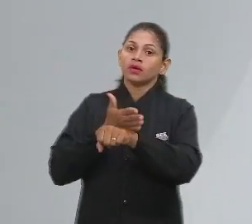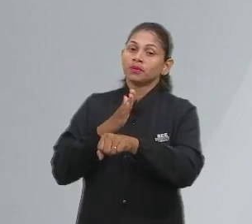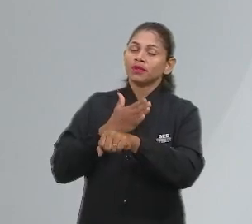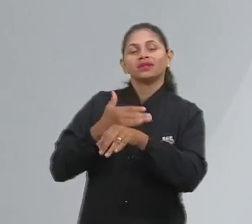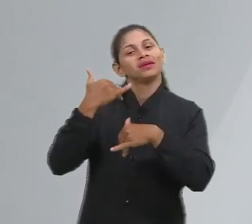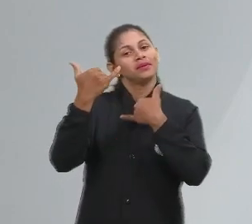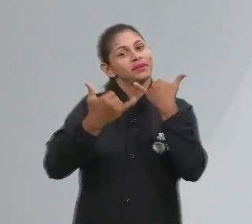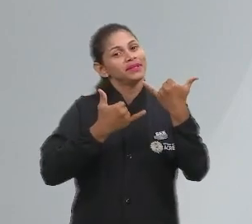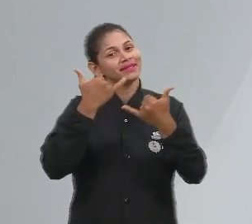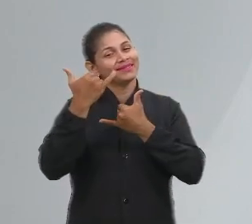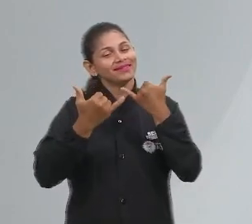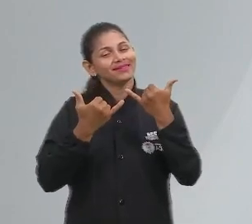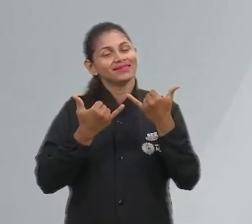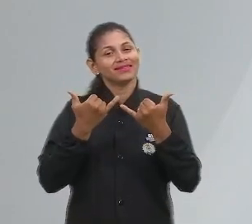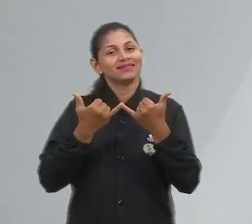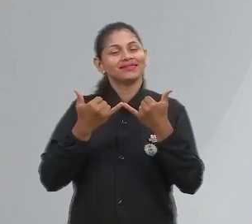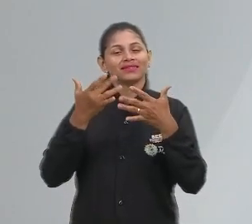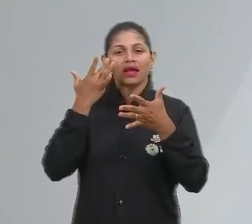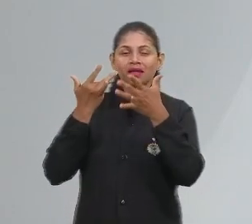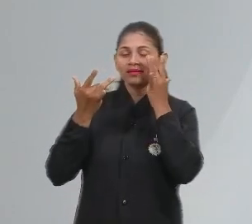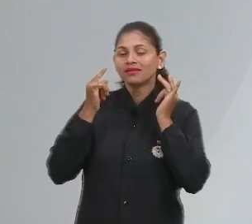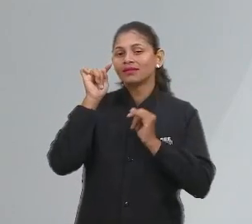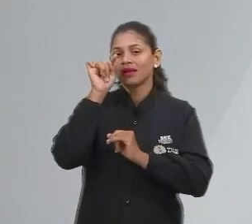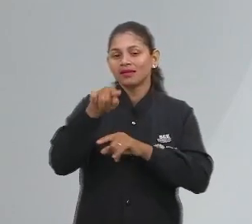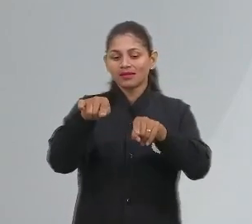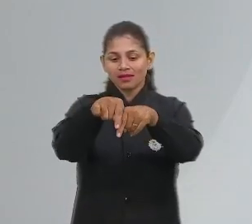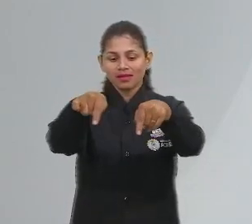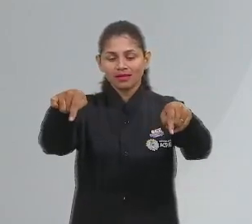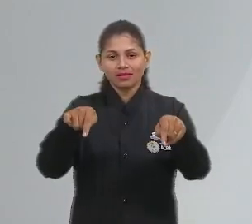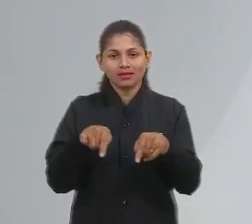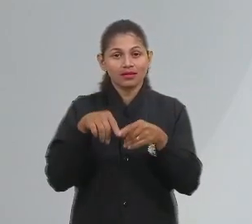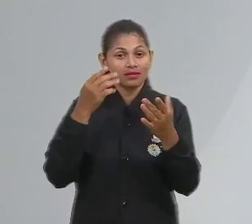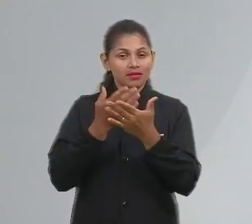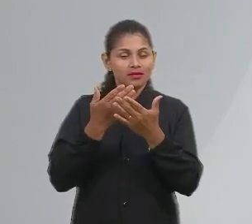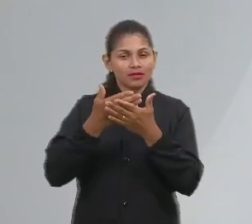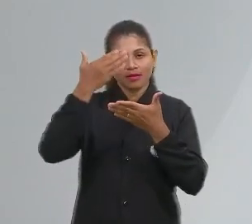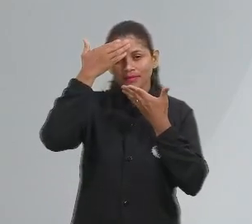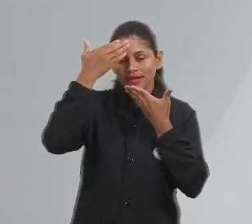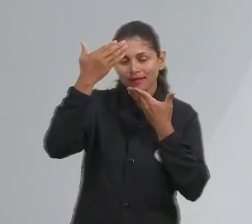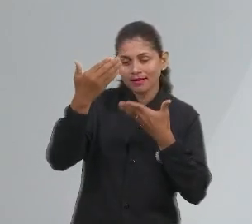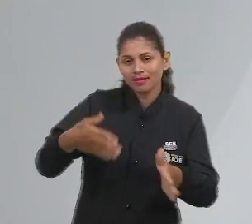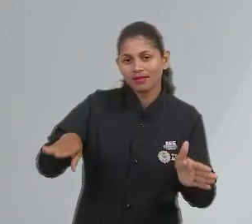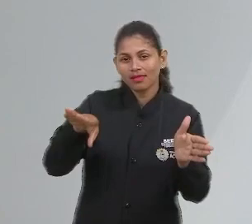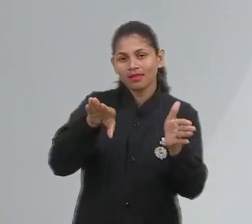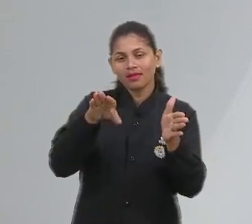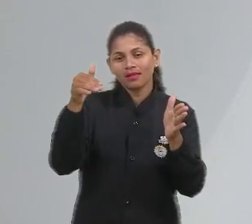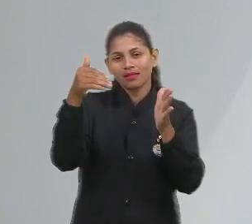teatrais aí com o seu professor na sua sala de aula. Obrigada e até a próxima!